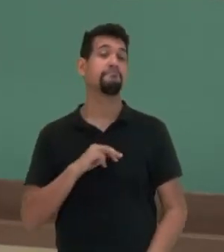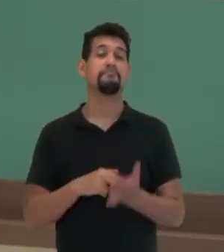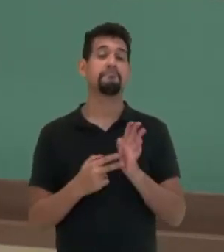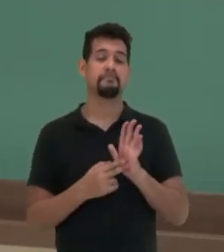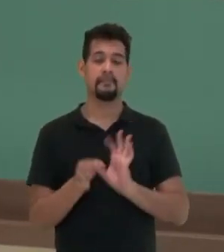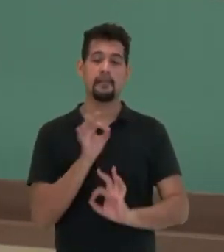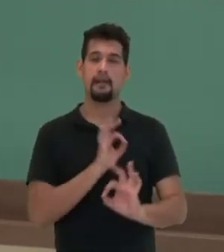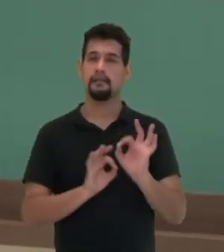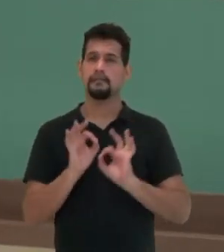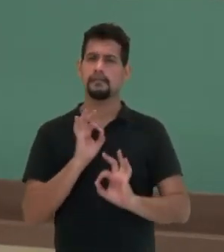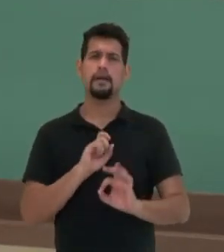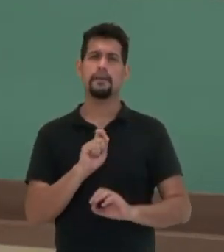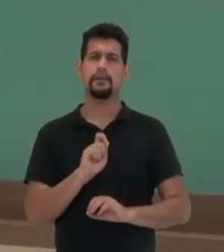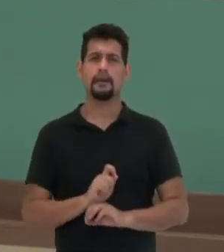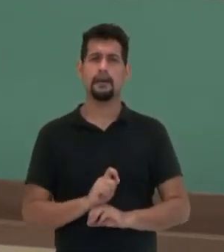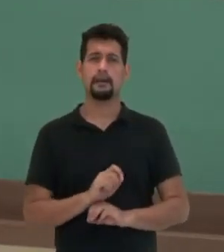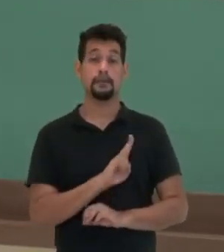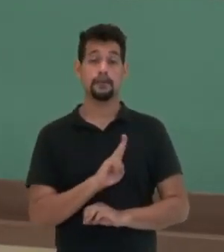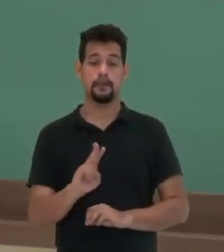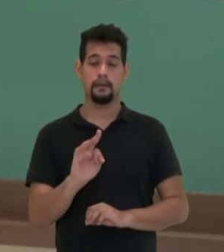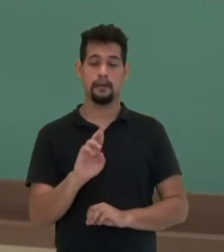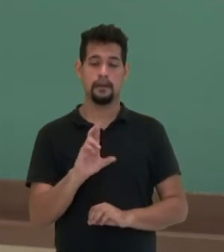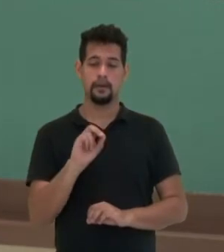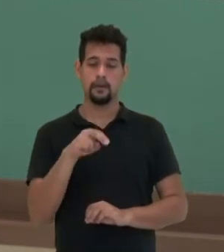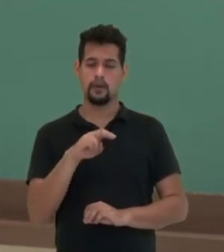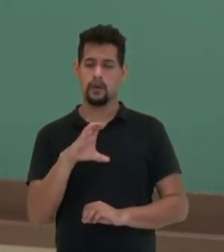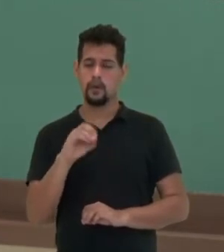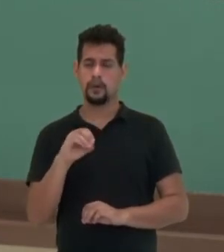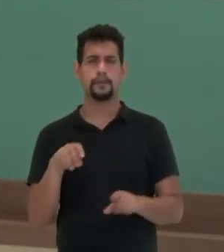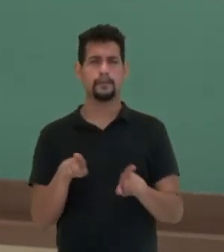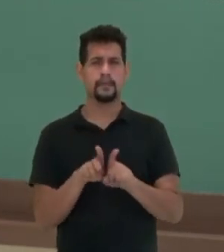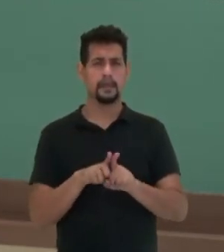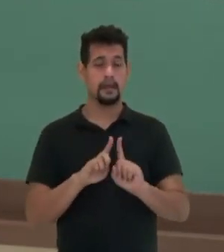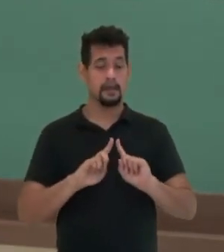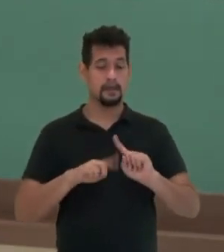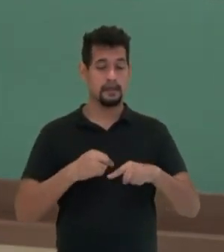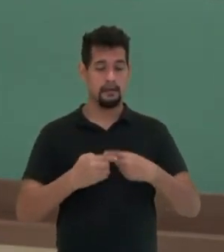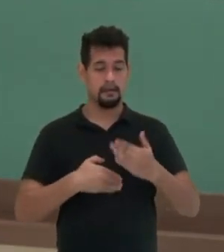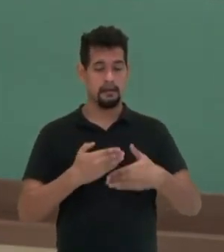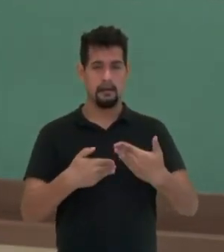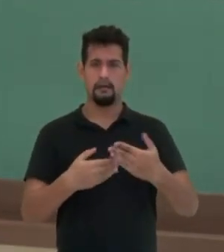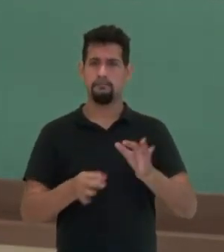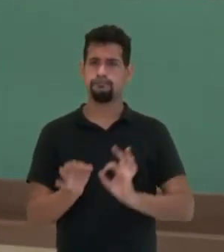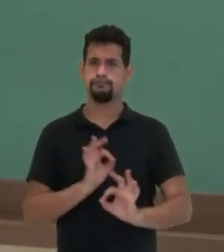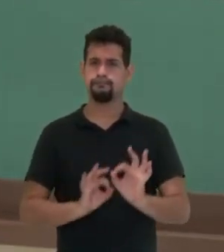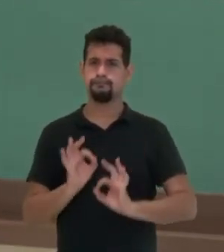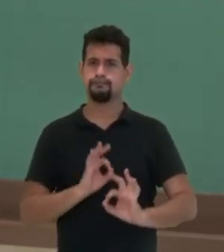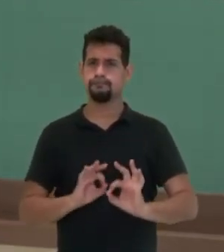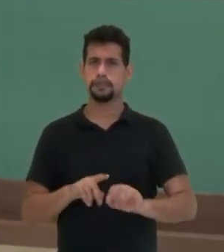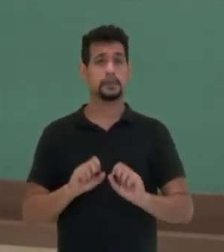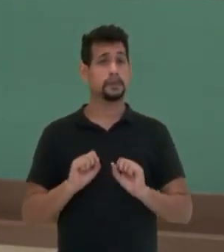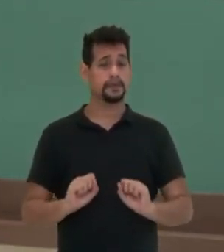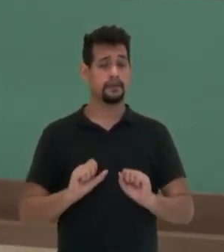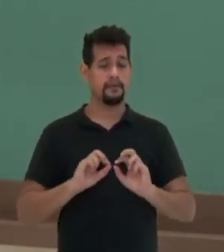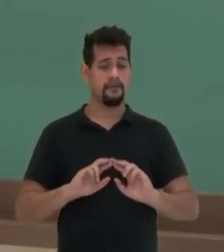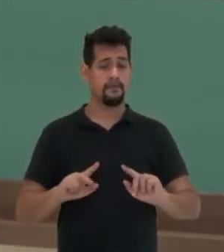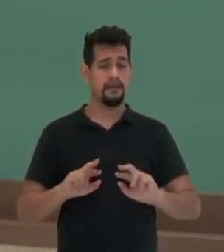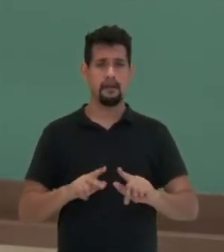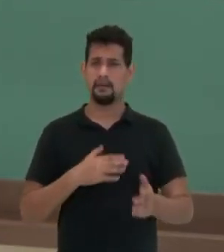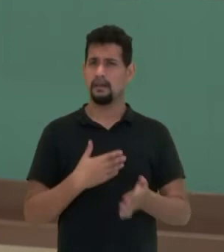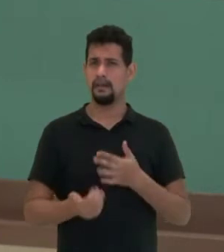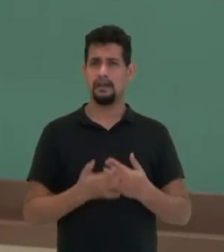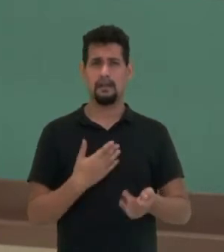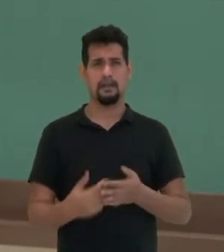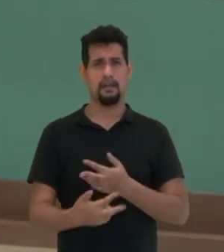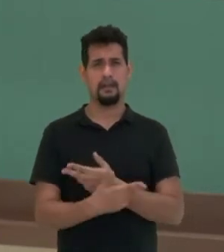células tronco desse tecido, ou seja, a partir dessa célula, elas podem se diferenciar de qualquer